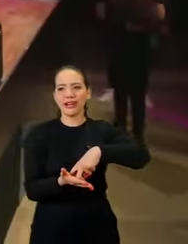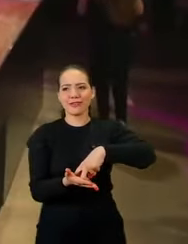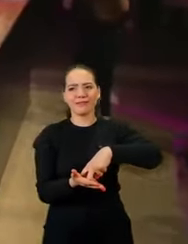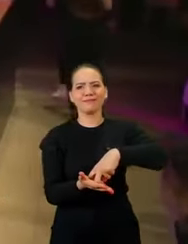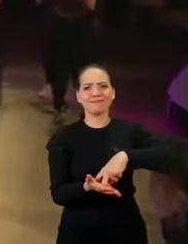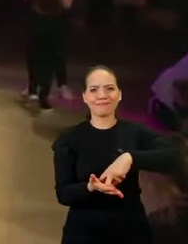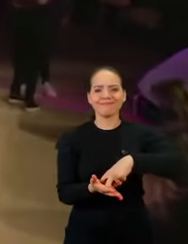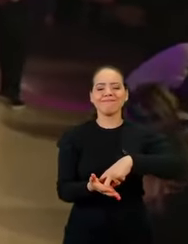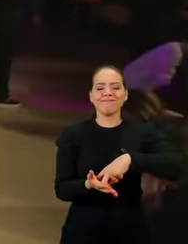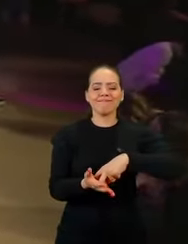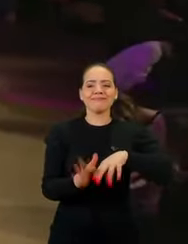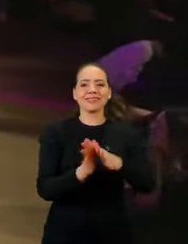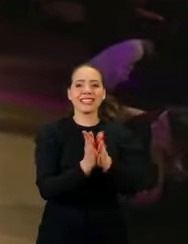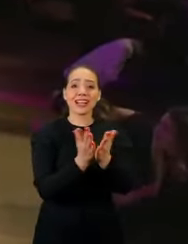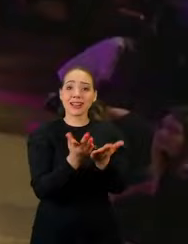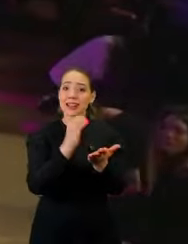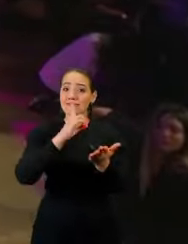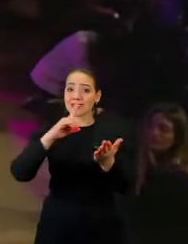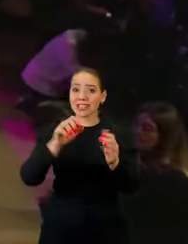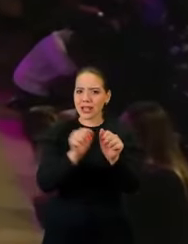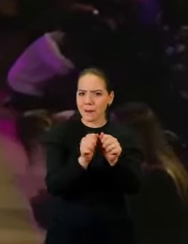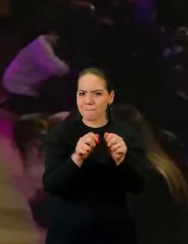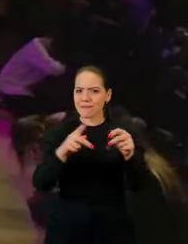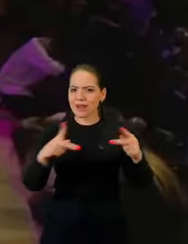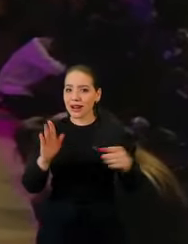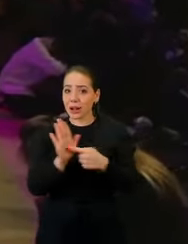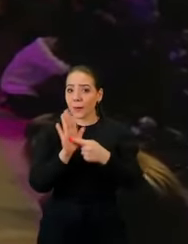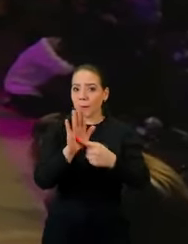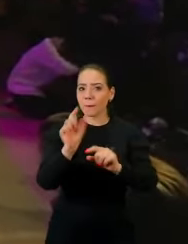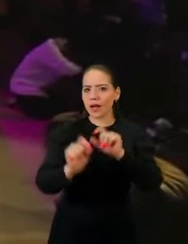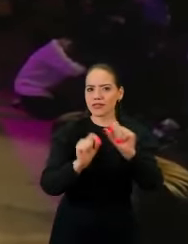comprar colírio para os meus olhos, eu preciso mudar a minha visão.